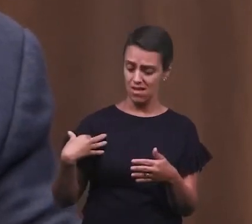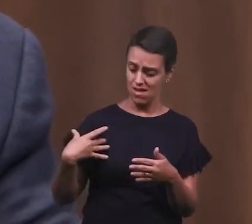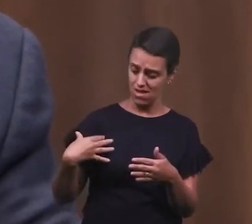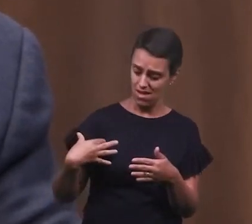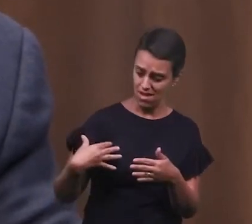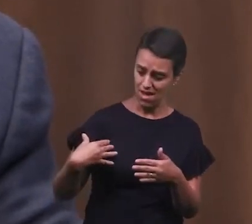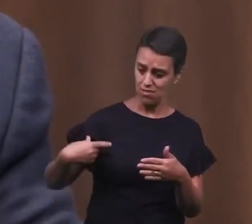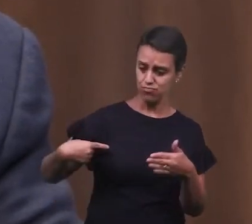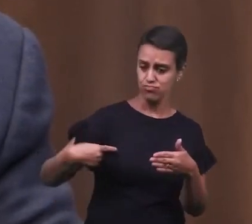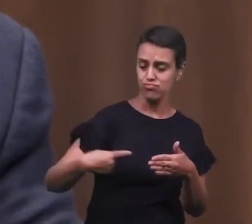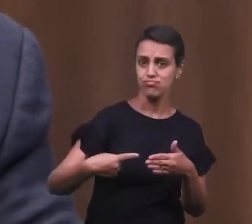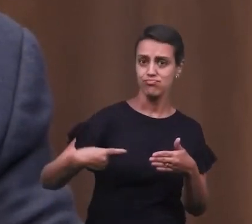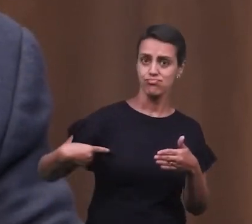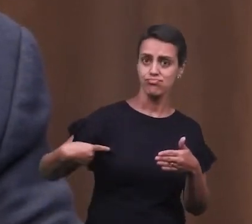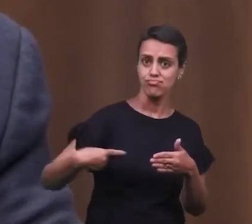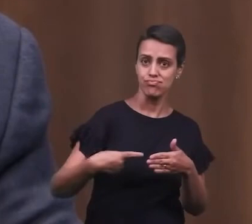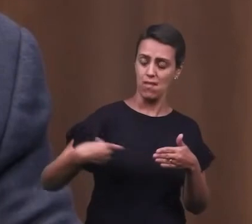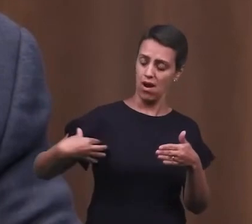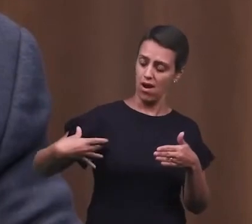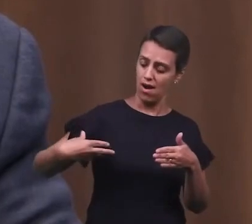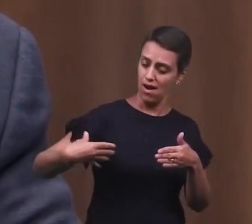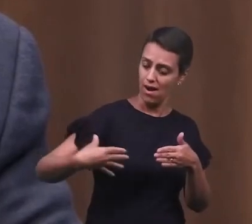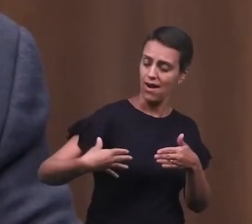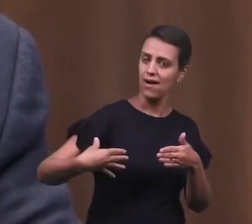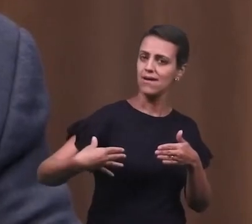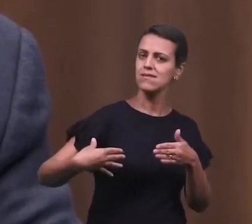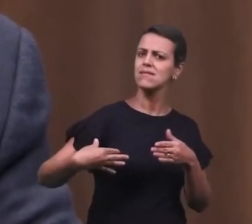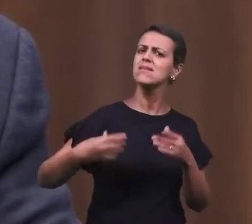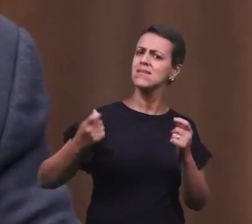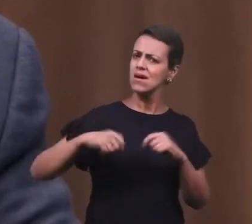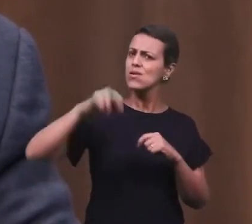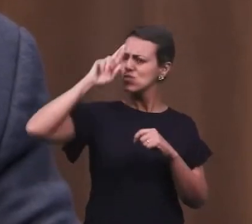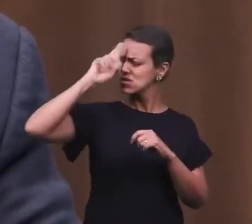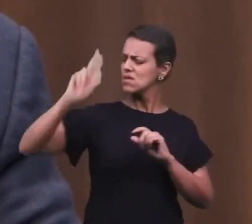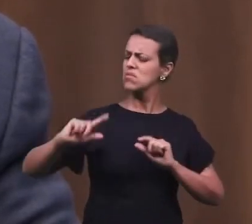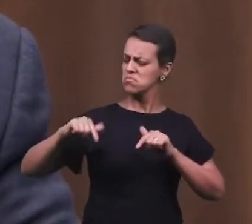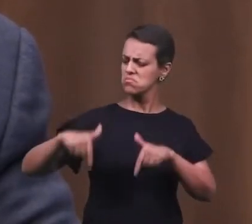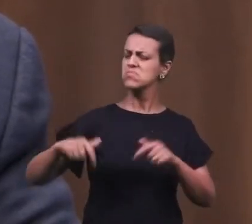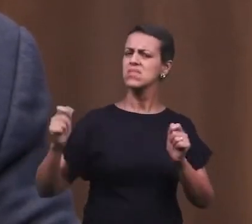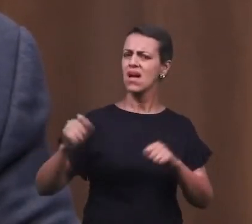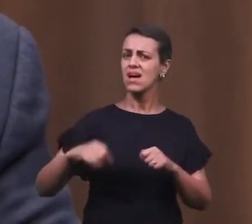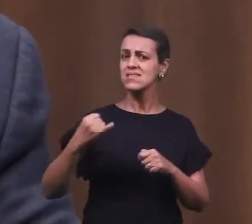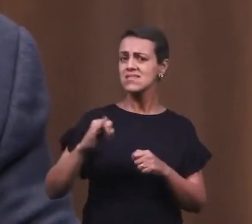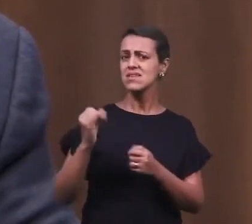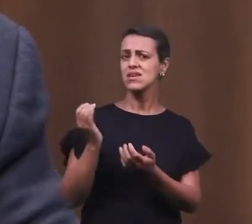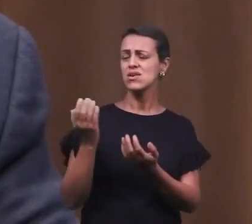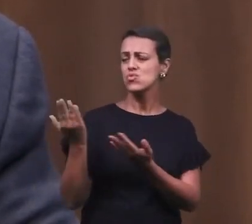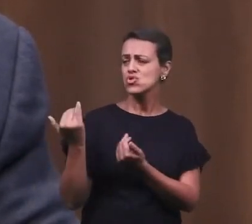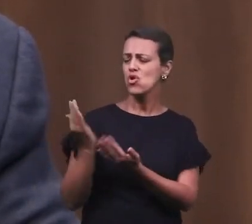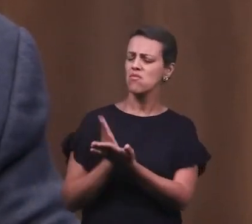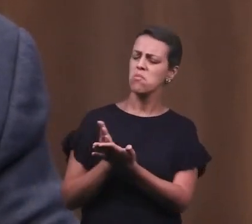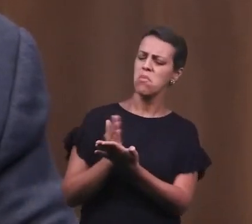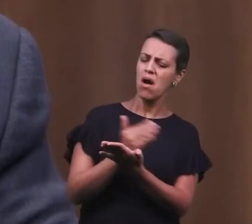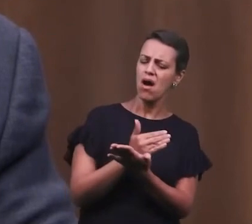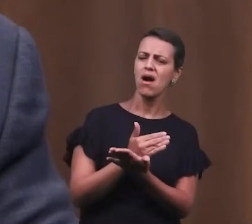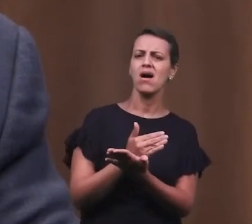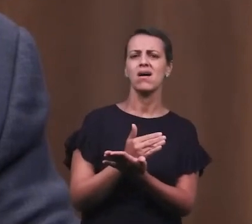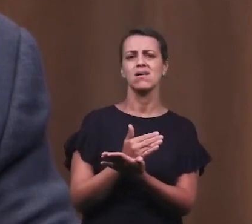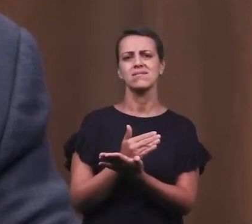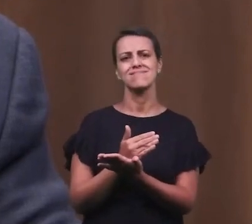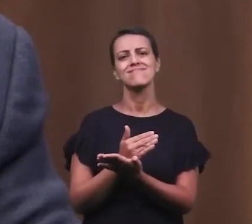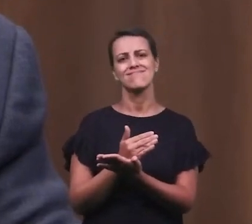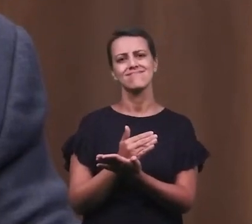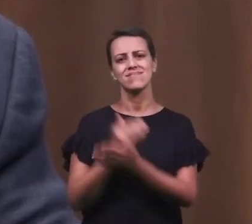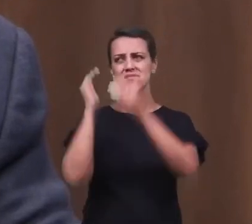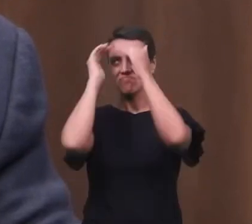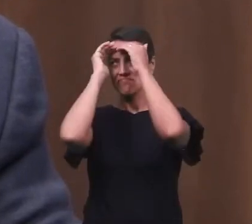ele pode operar na vida de todos nós. O jovem pode estar afastado do Senhor, a rebeldia ela caracteriza a desobediência, né? Quando